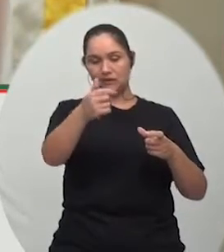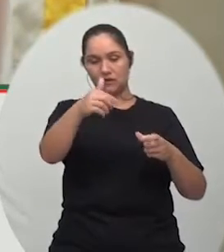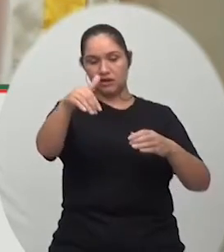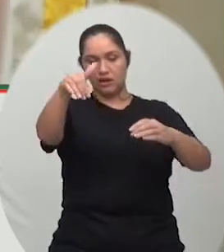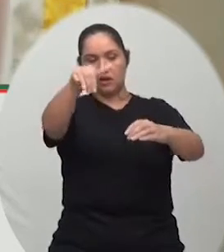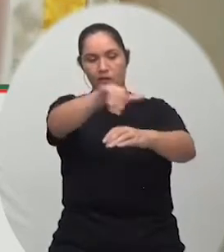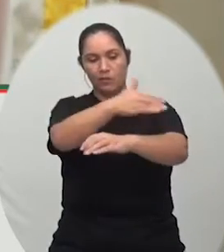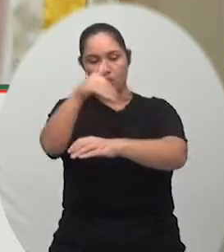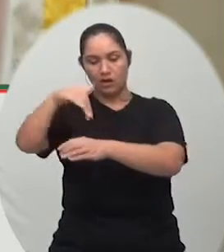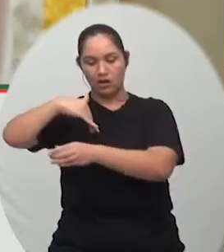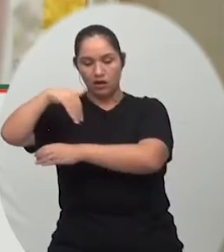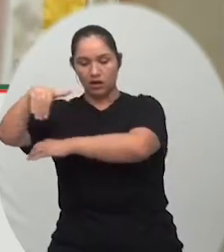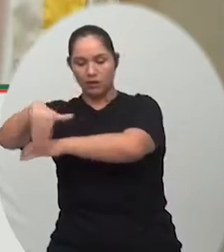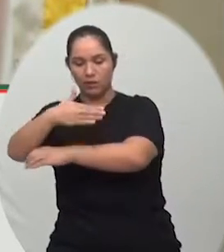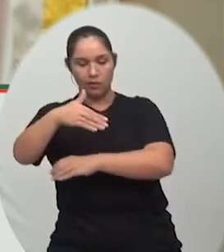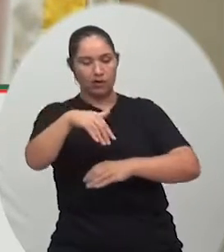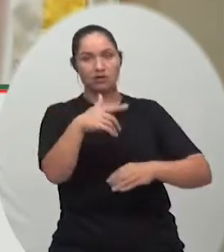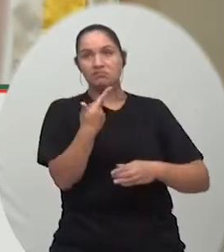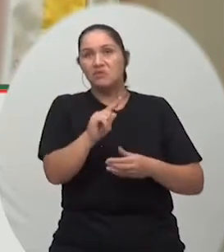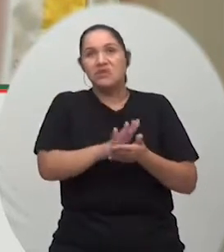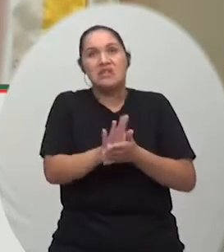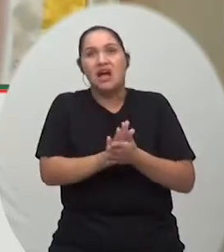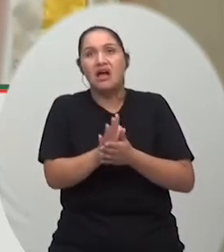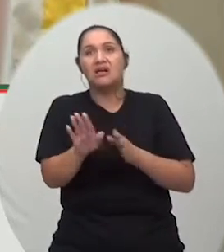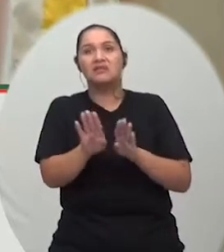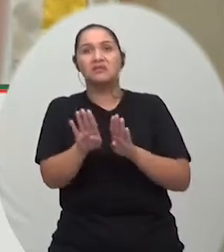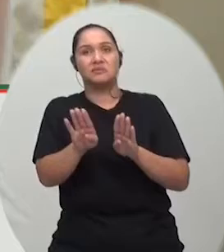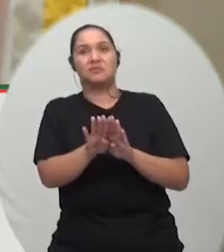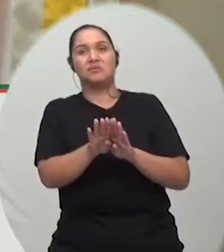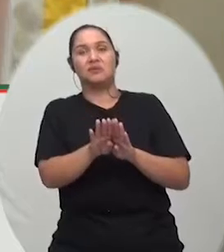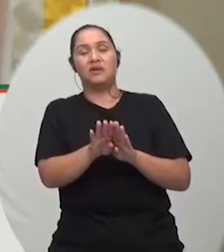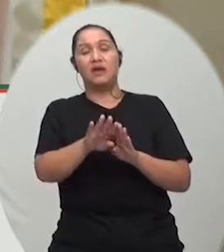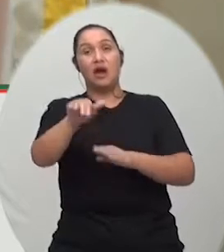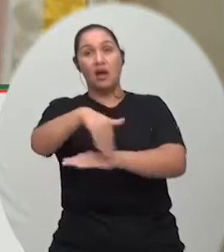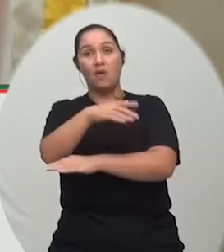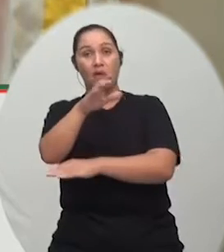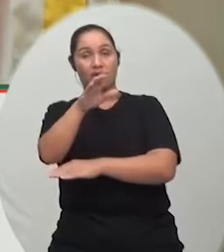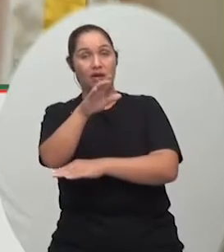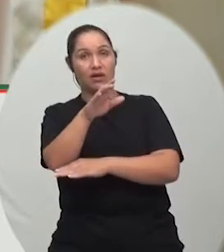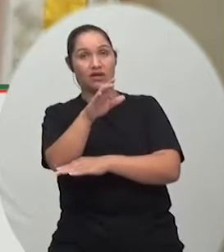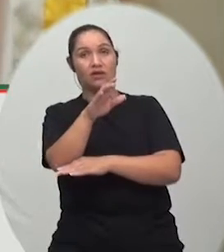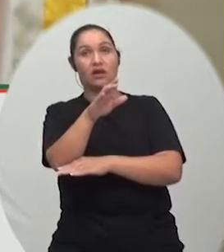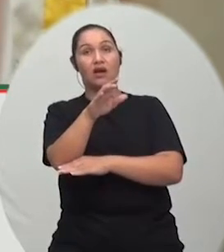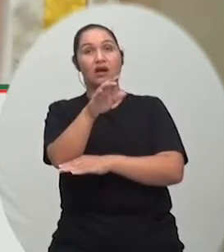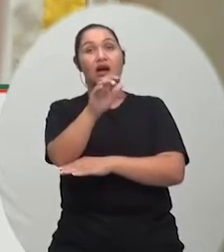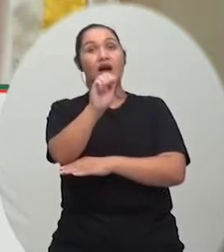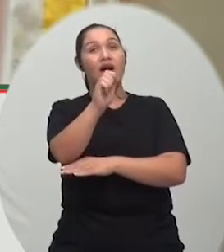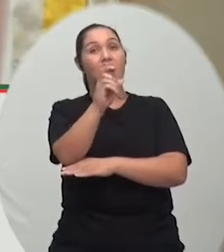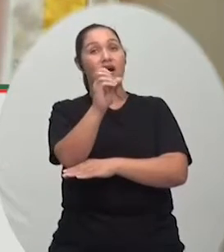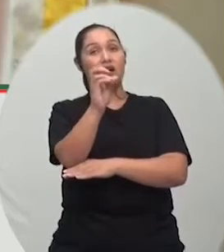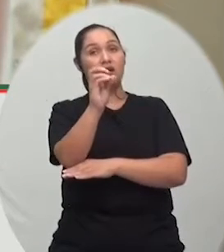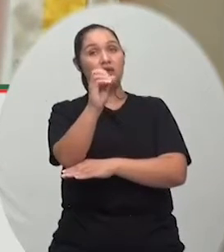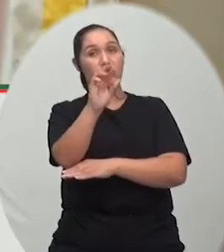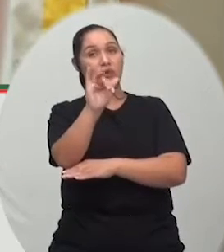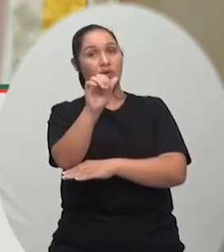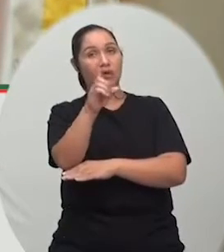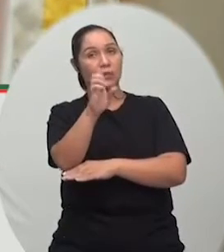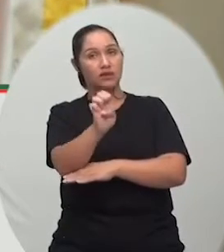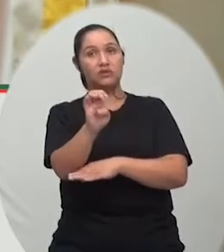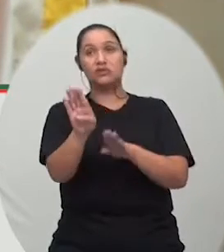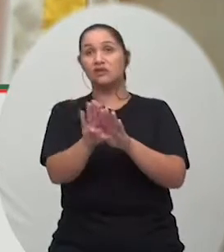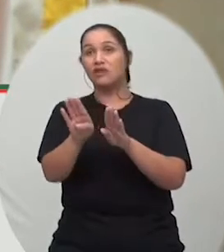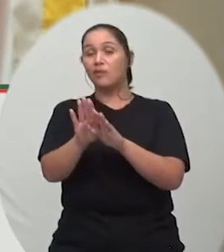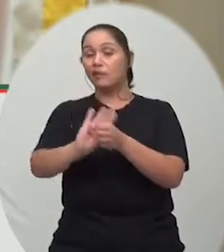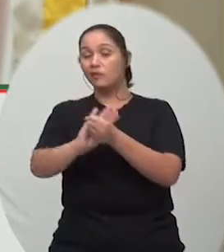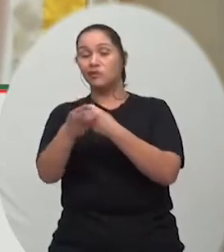centro do distrito do Rio Maina, a rua Herotides Amaral, o Adorildo Simon, algumas ruas no bairro